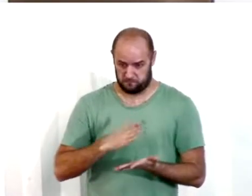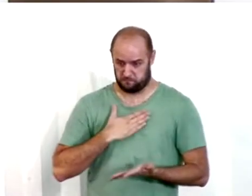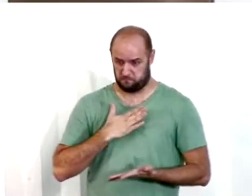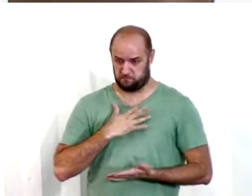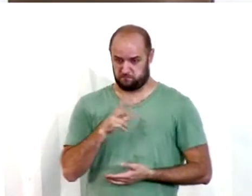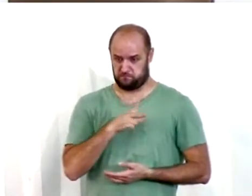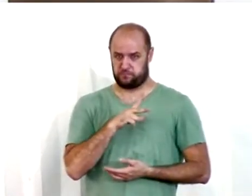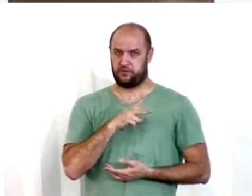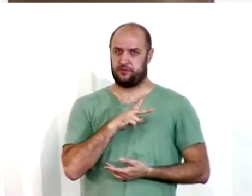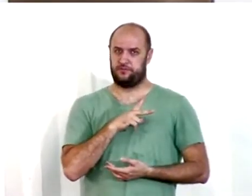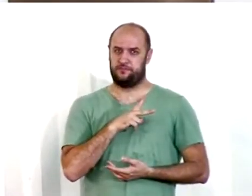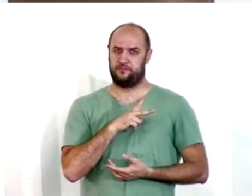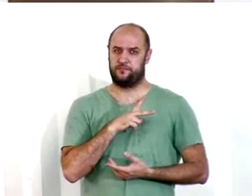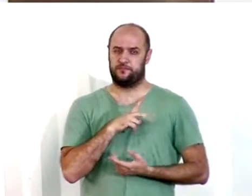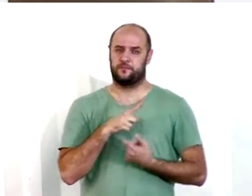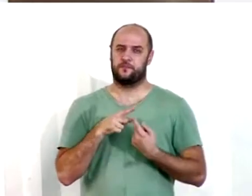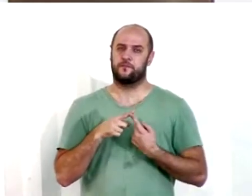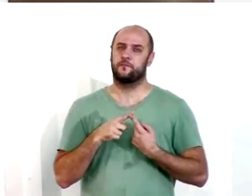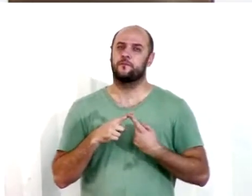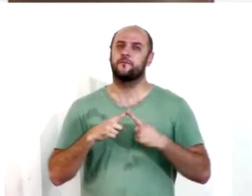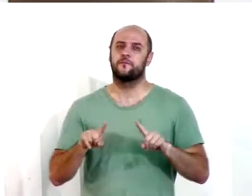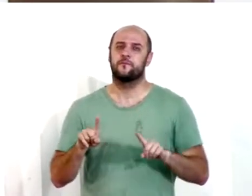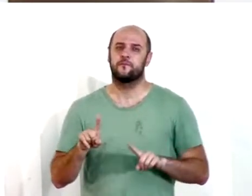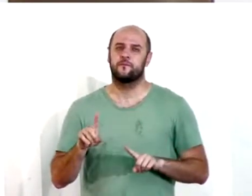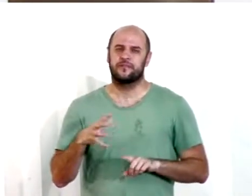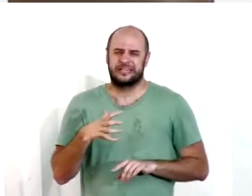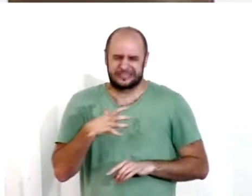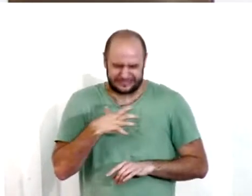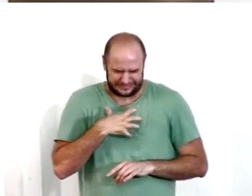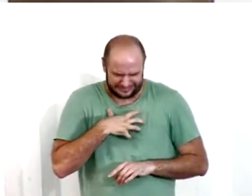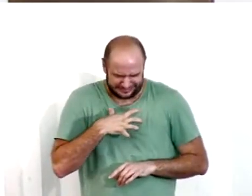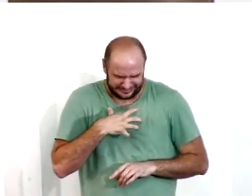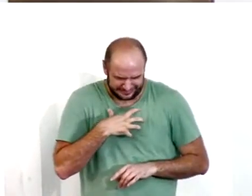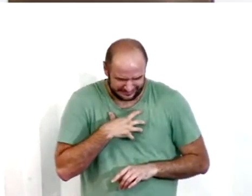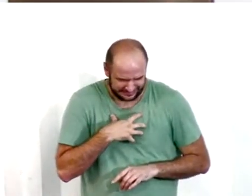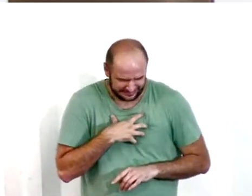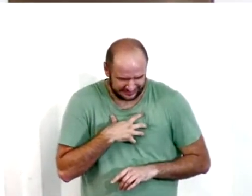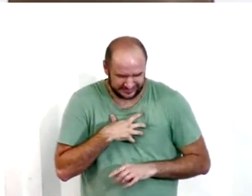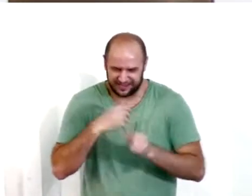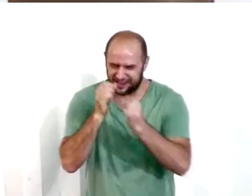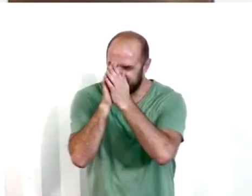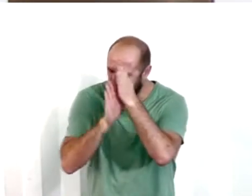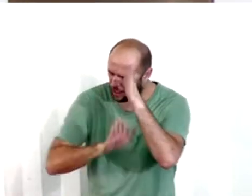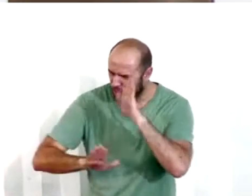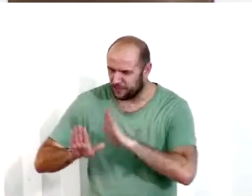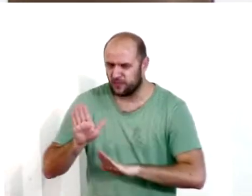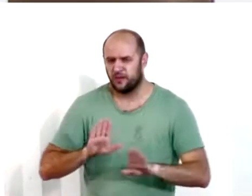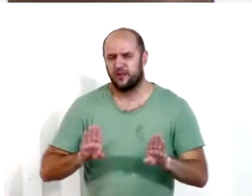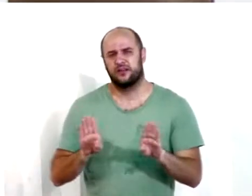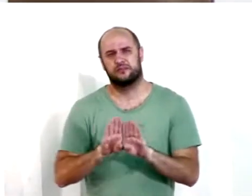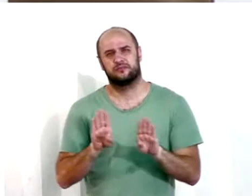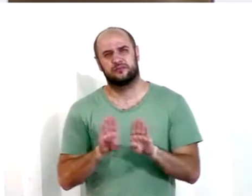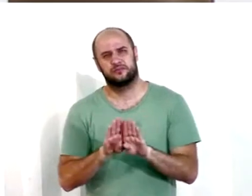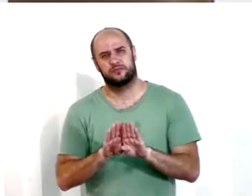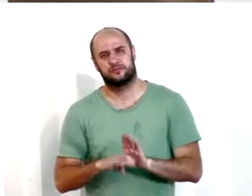conhecimento, mas eu tenho pulsando em meu coração. E por isso eu não posso